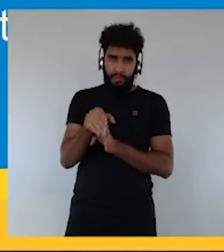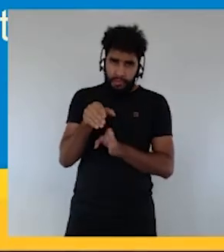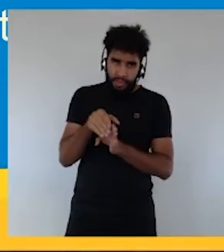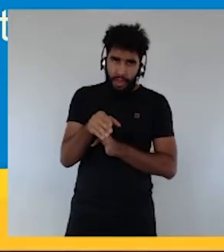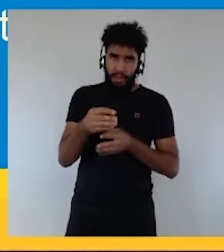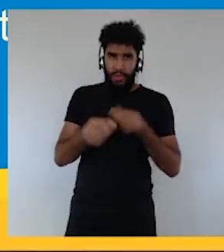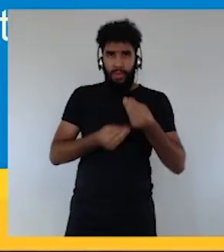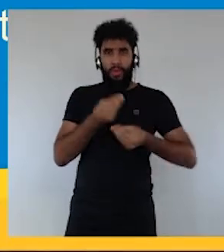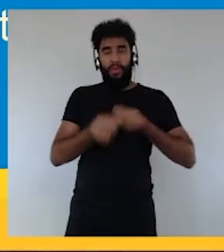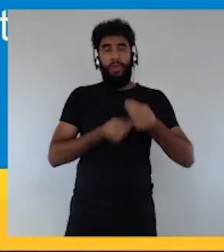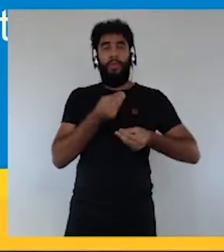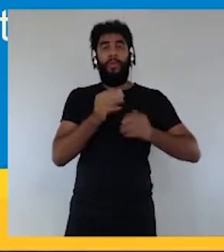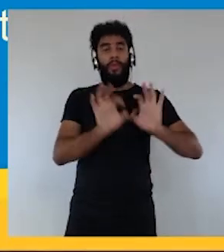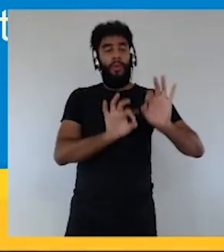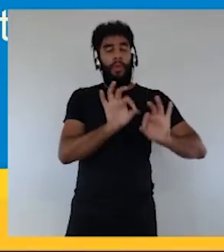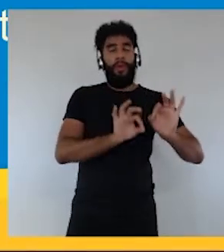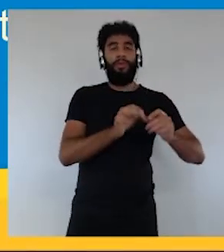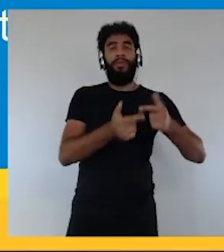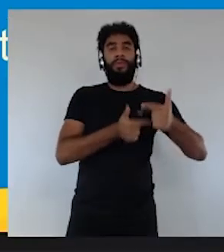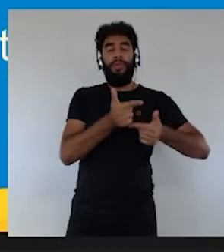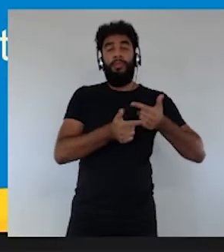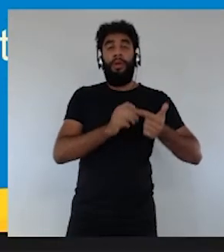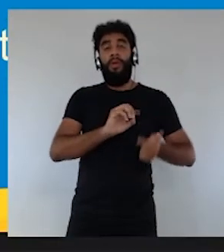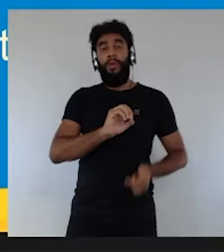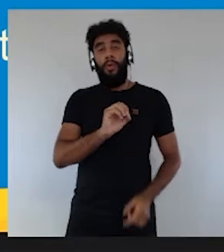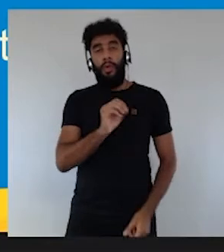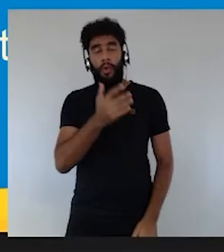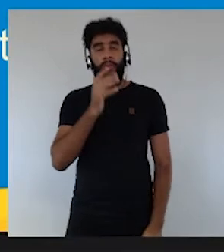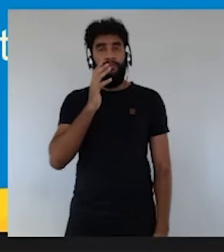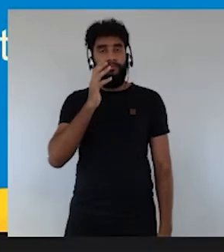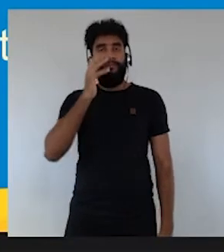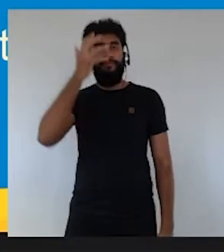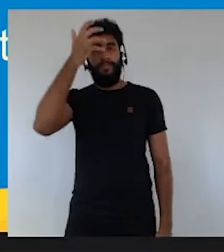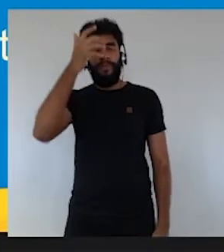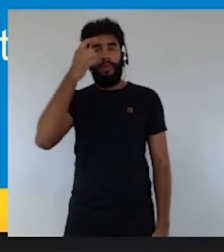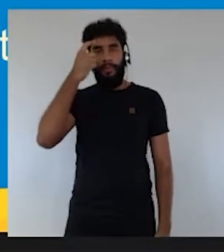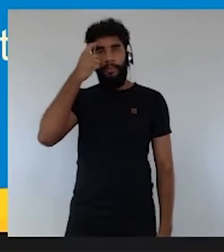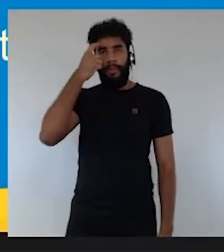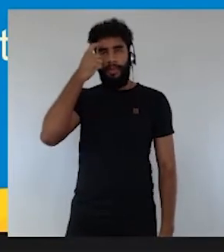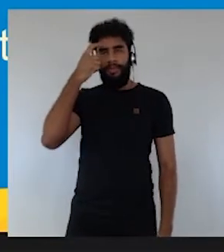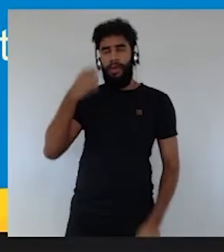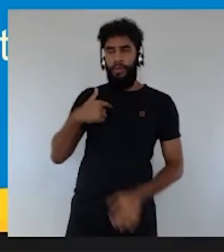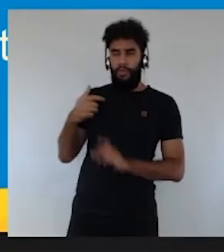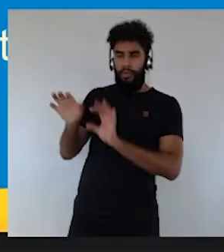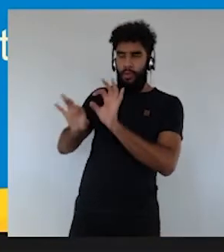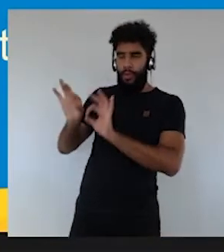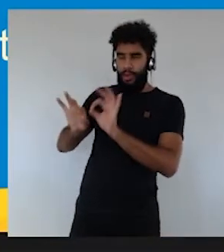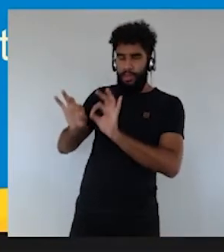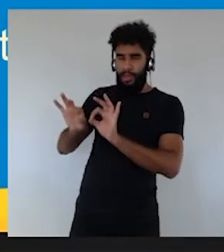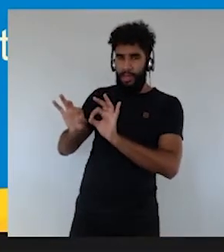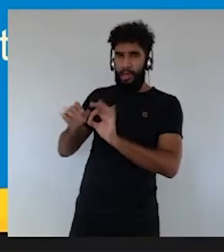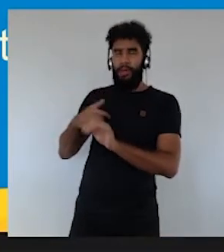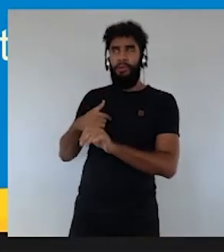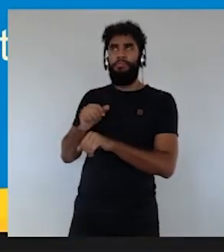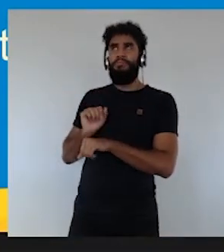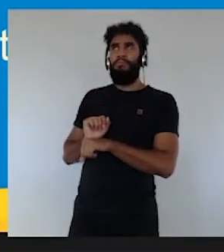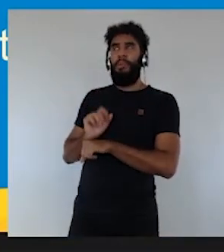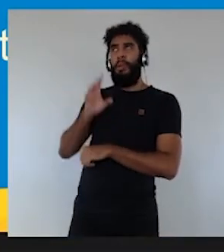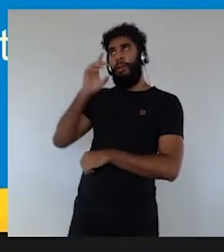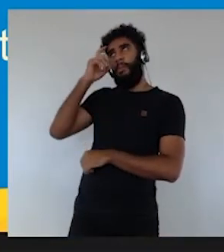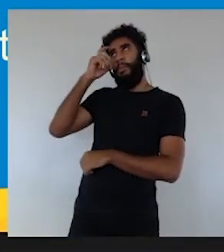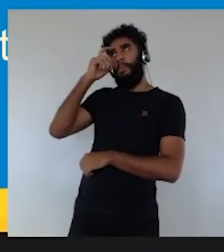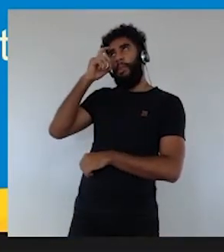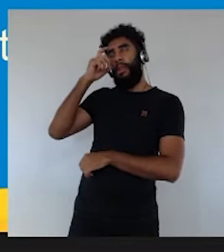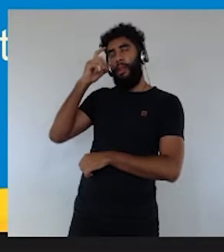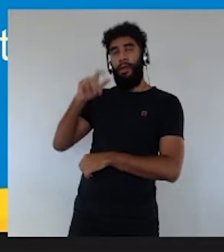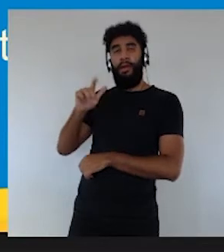como organizar o seu procedimento ou de questões que você tem que considerar quando for organizar o seu procedimento. Você tem que parar e pensar nisso que antes